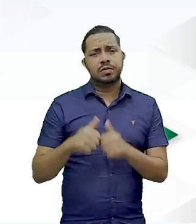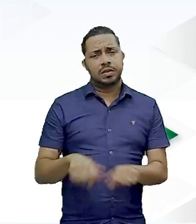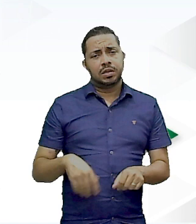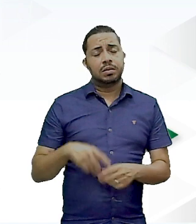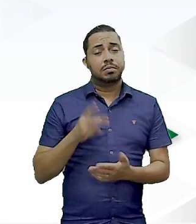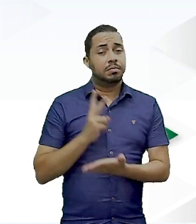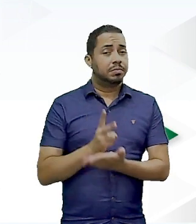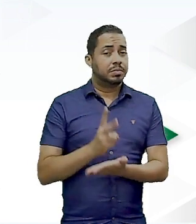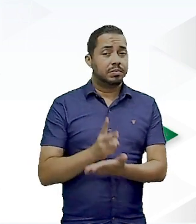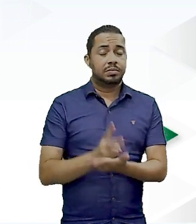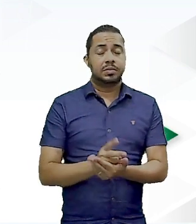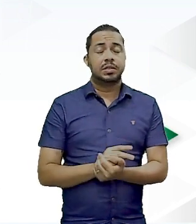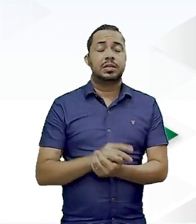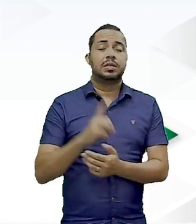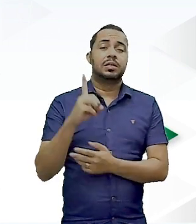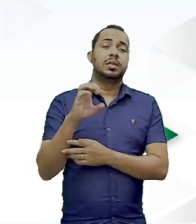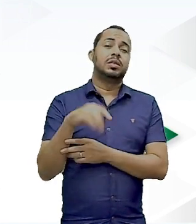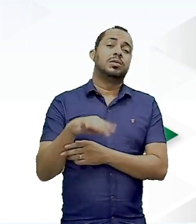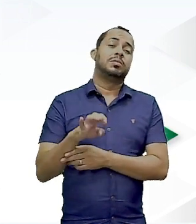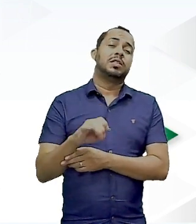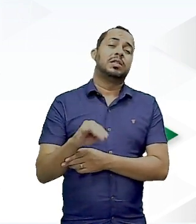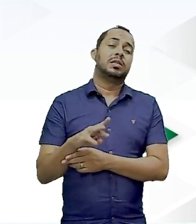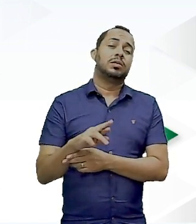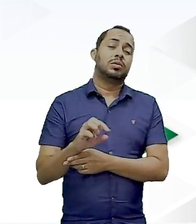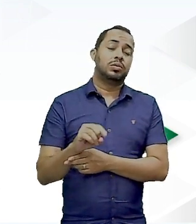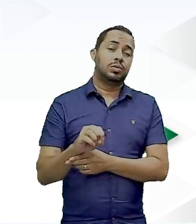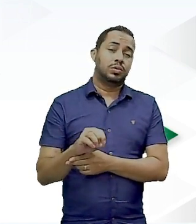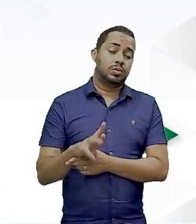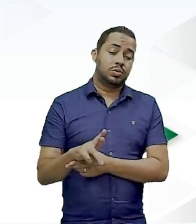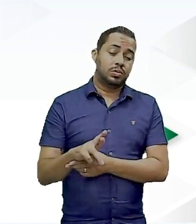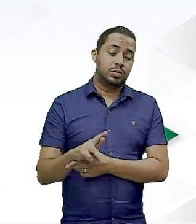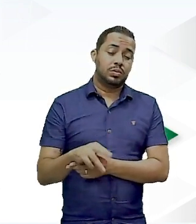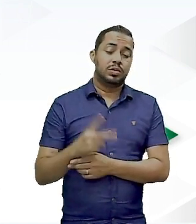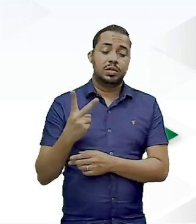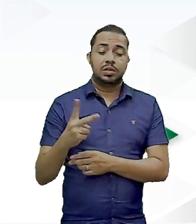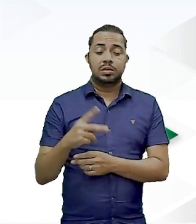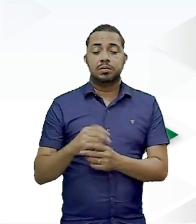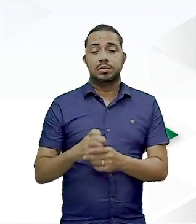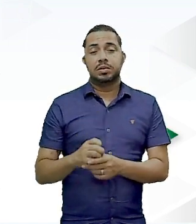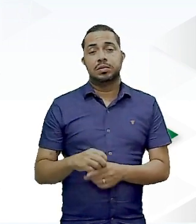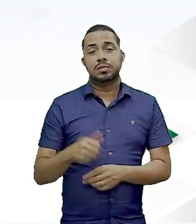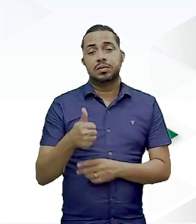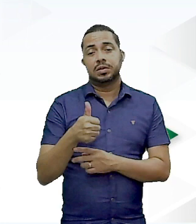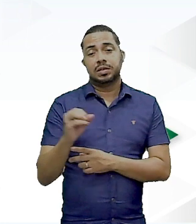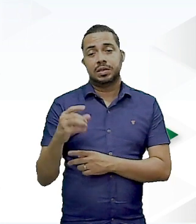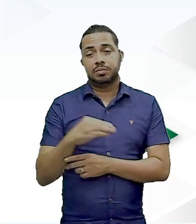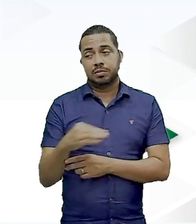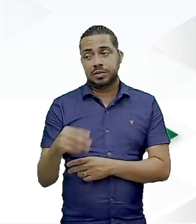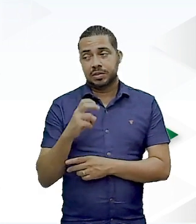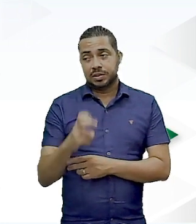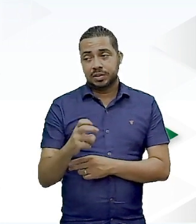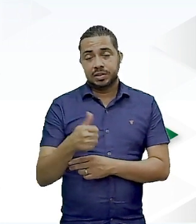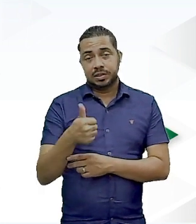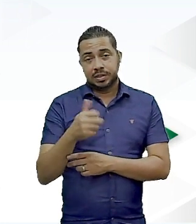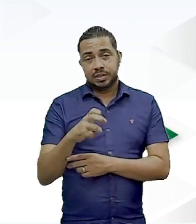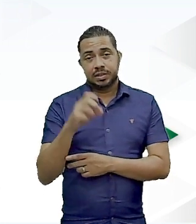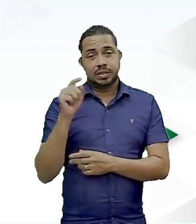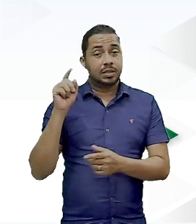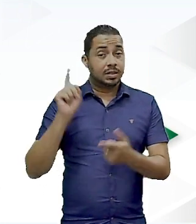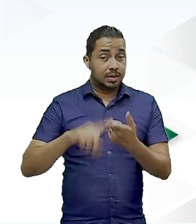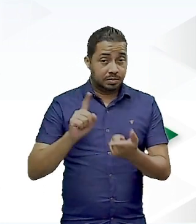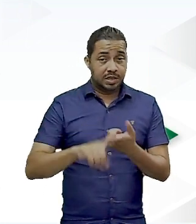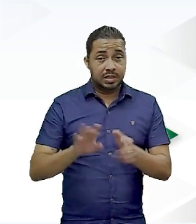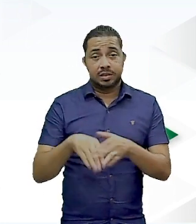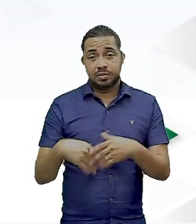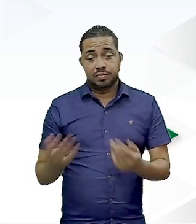mesmo denominador. Observe que multiplicando 5 por 3 eu vou ter 15 e 3 por 5 eu vou ter 15 também. Então